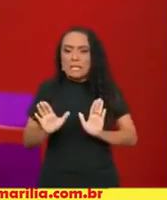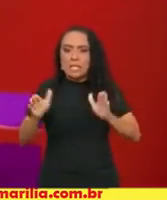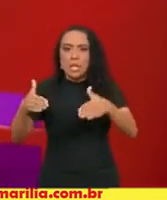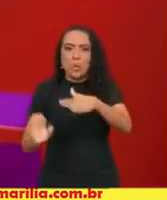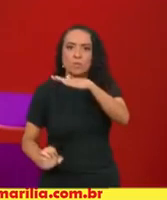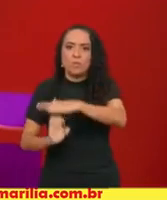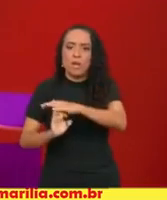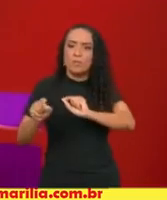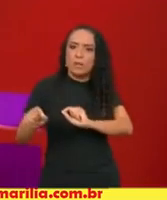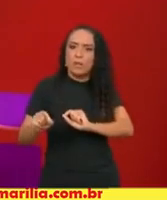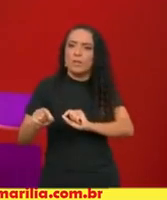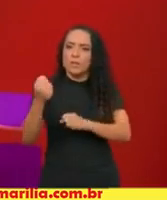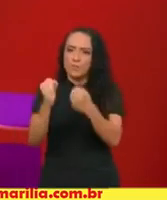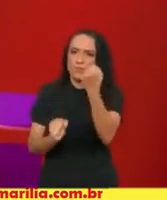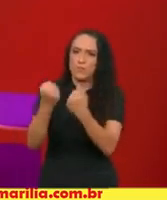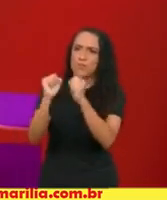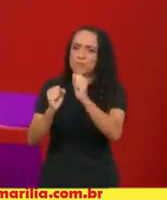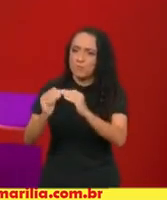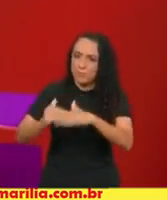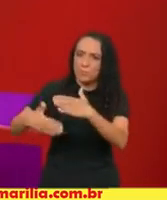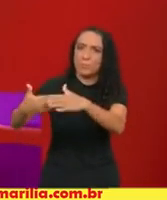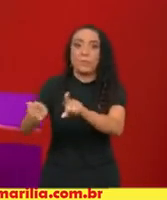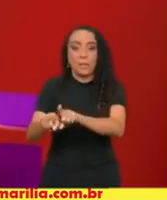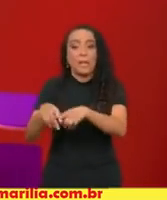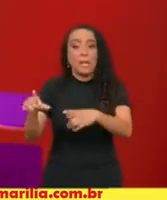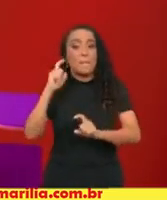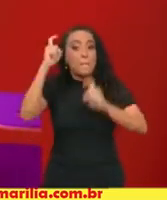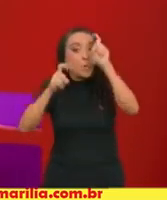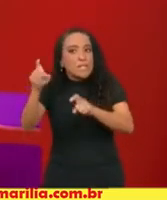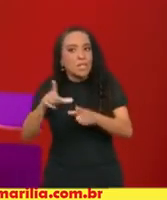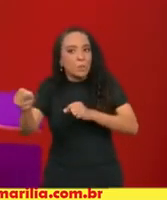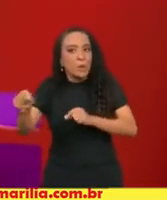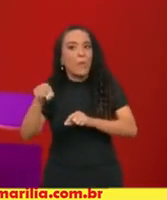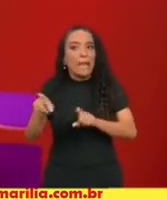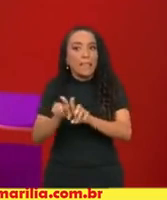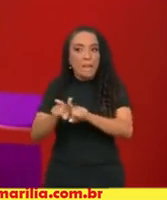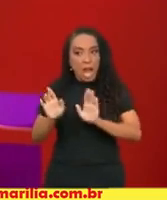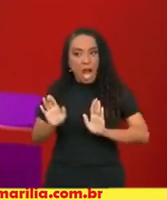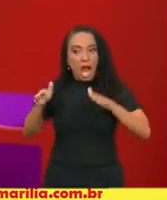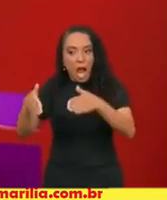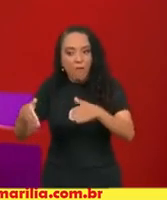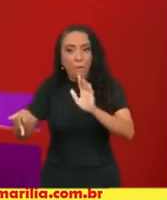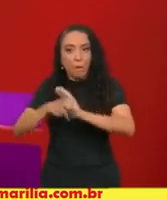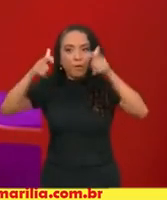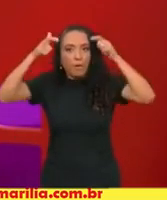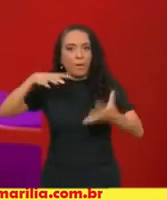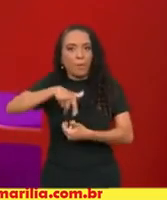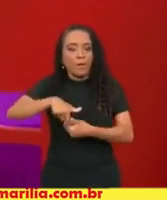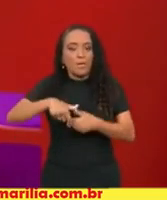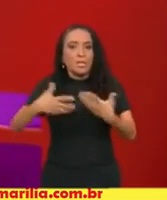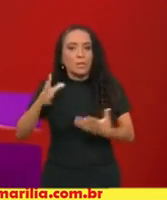Estado e procede à industrialização. O grande temor japonês naquele então também era ser alvo dos imperialismos globais. A saída foi a